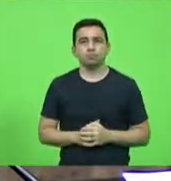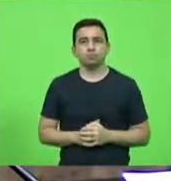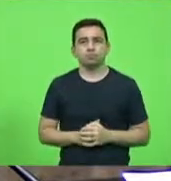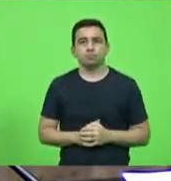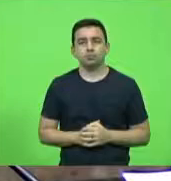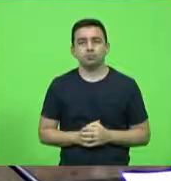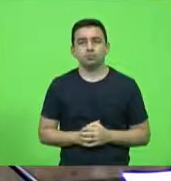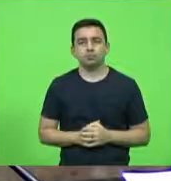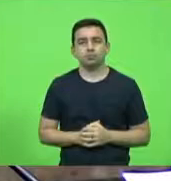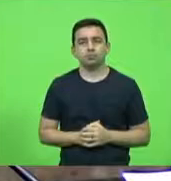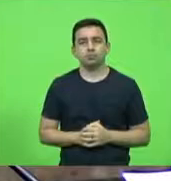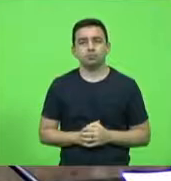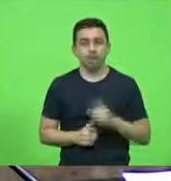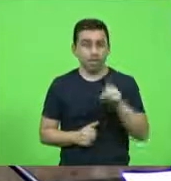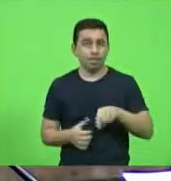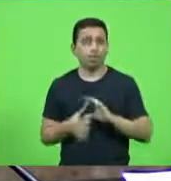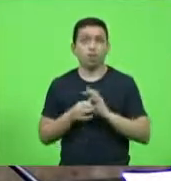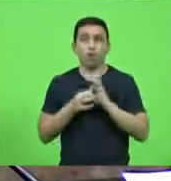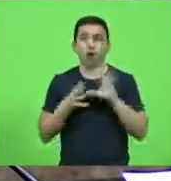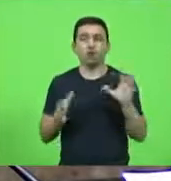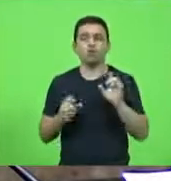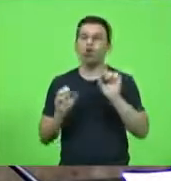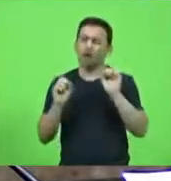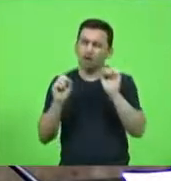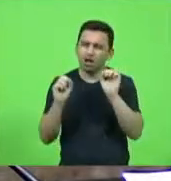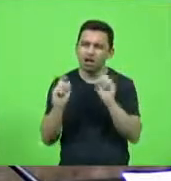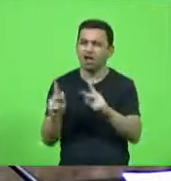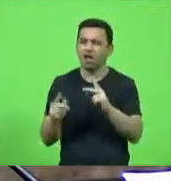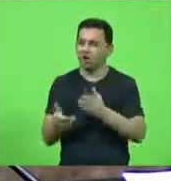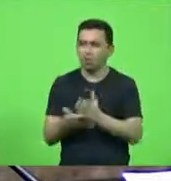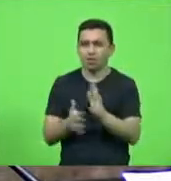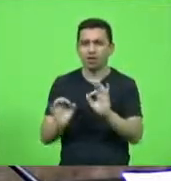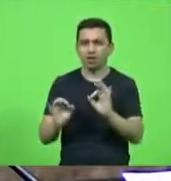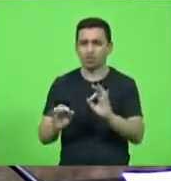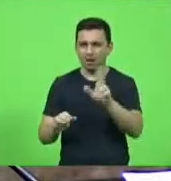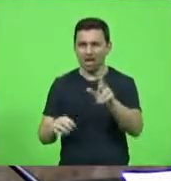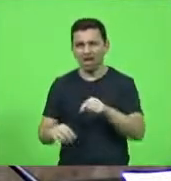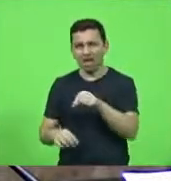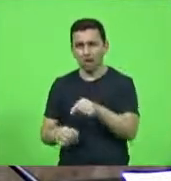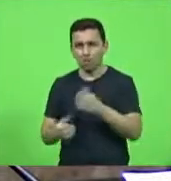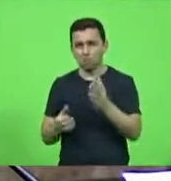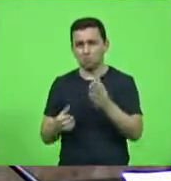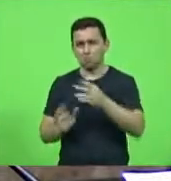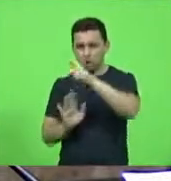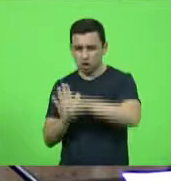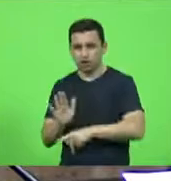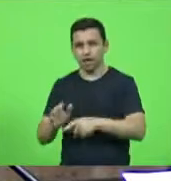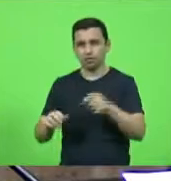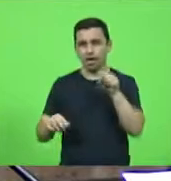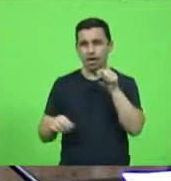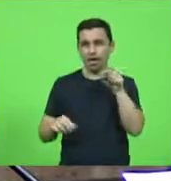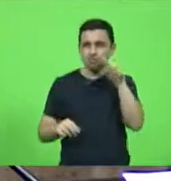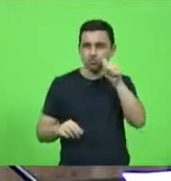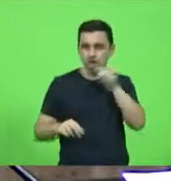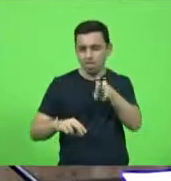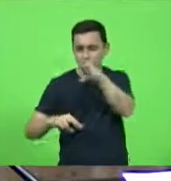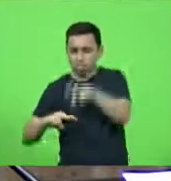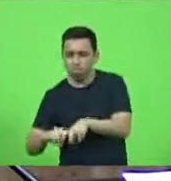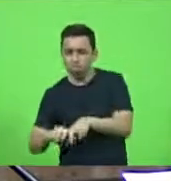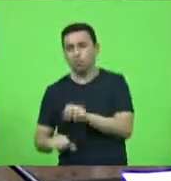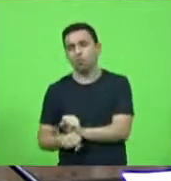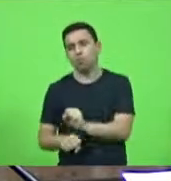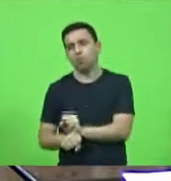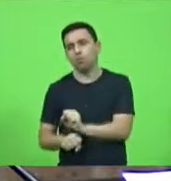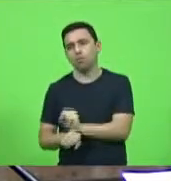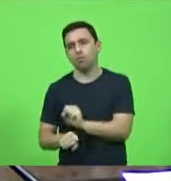É totalmente democrático se ela não for aprovada. Agora, ela sentar em cima, não. Isso não é democrático. Então, está na